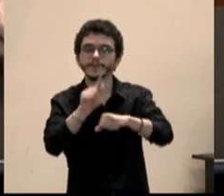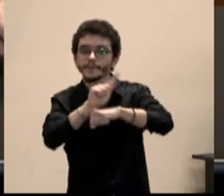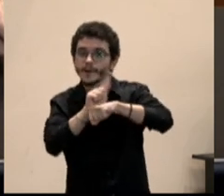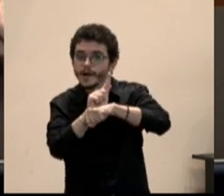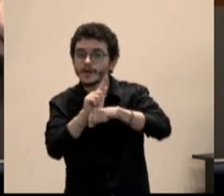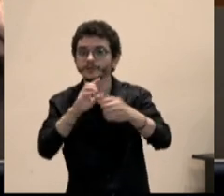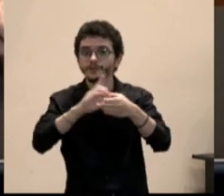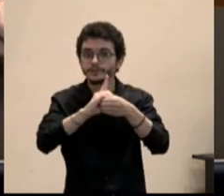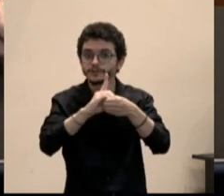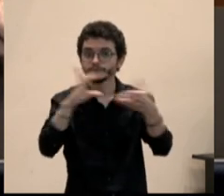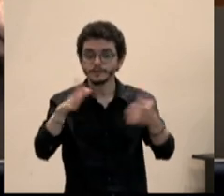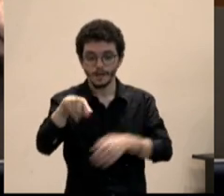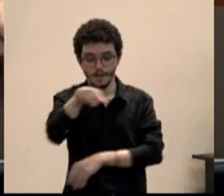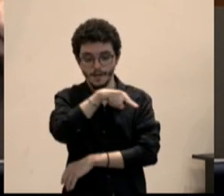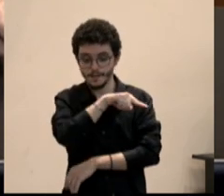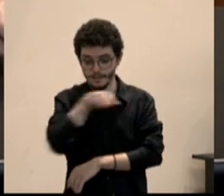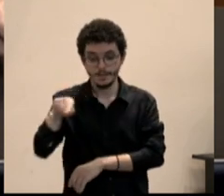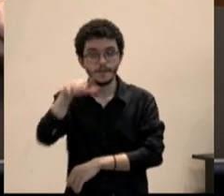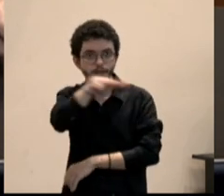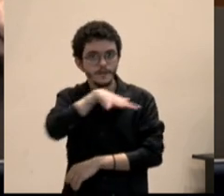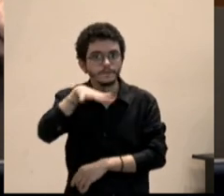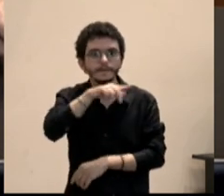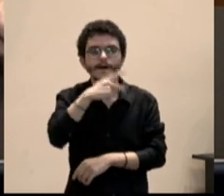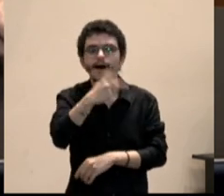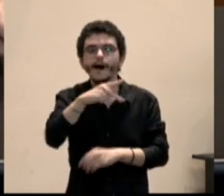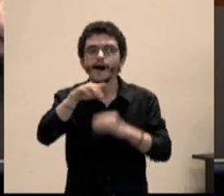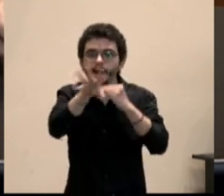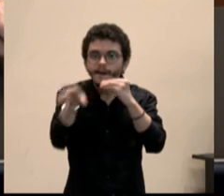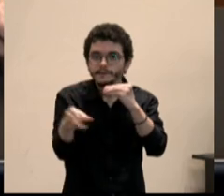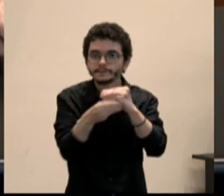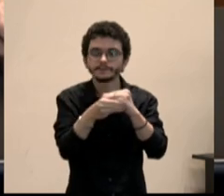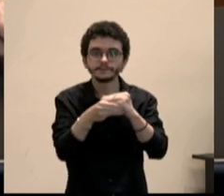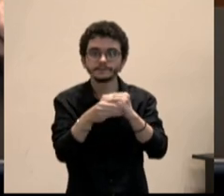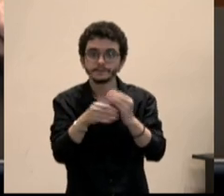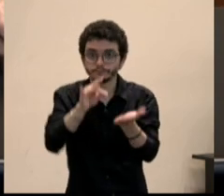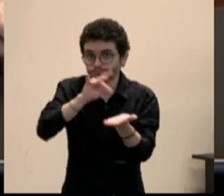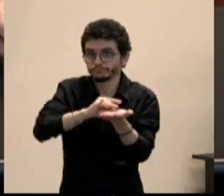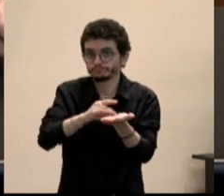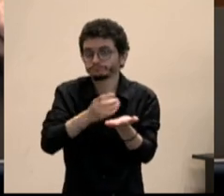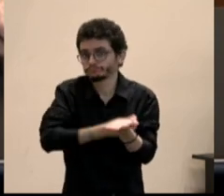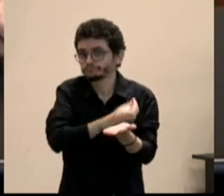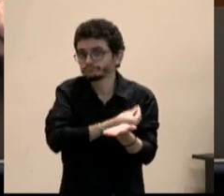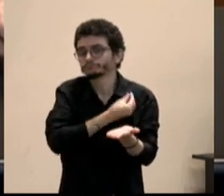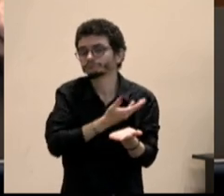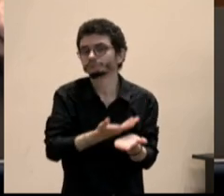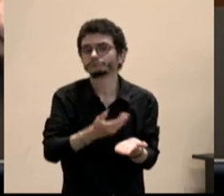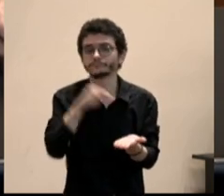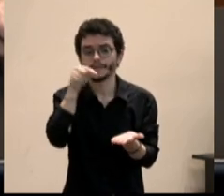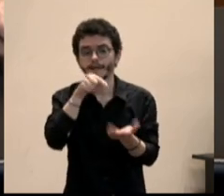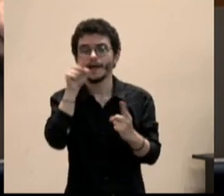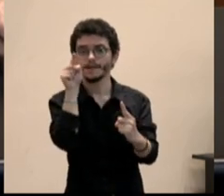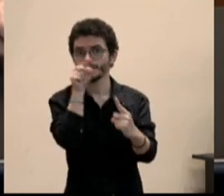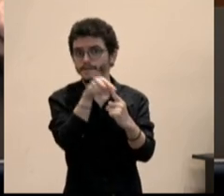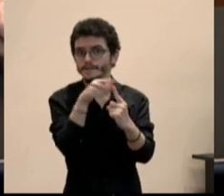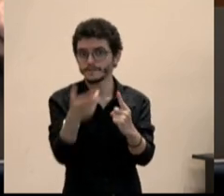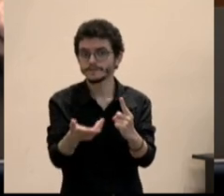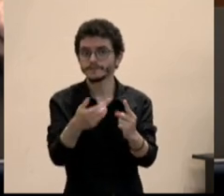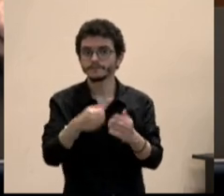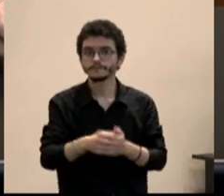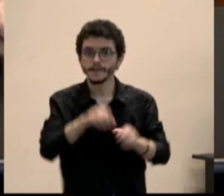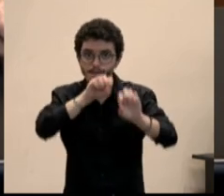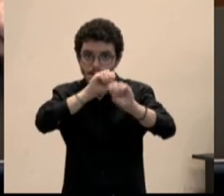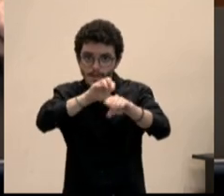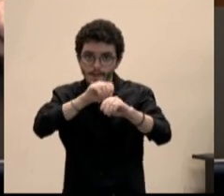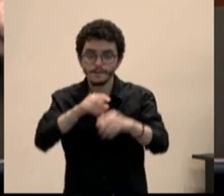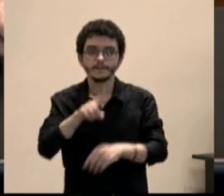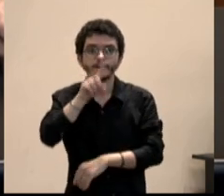democrática, nesses espaços, ela contribui para a efetivação desse objetivo da educação,